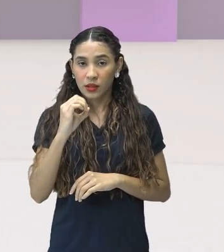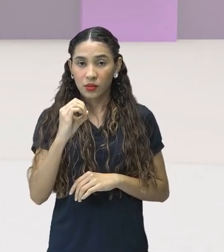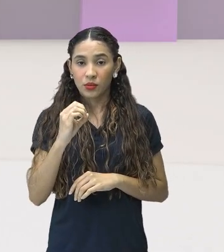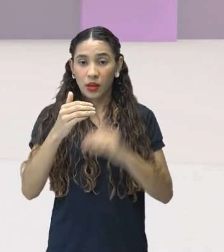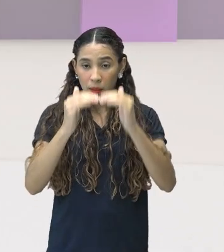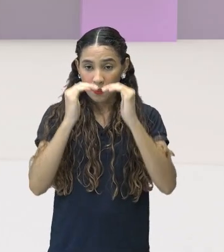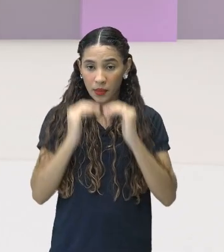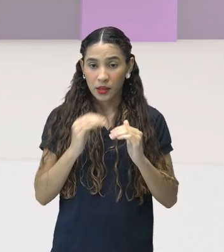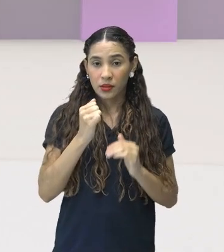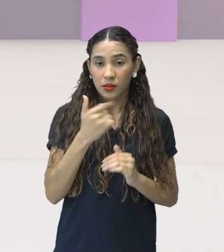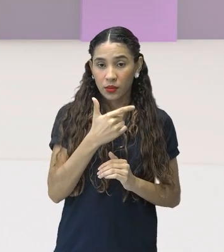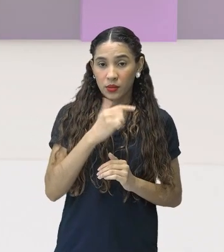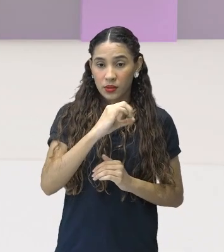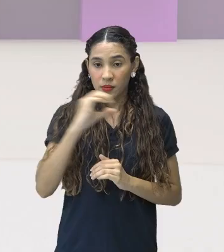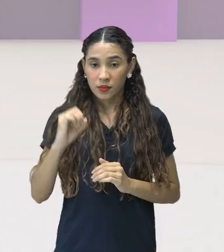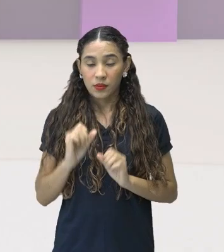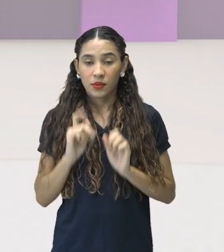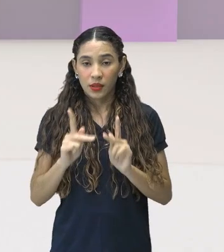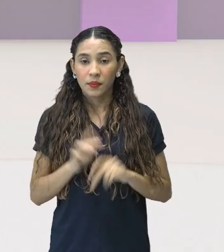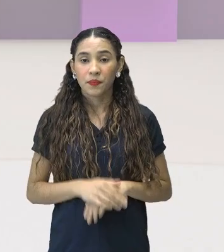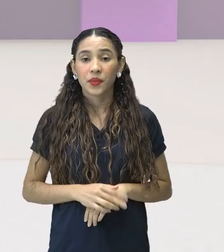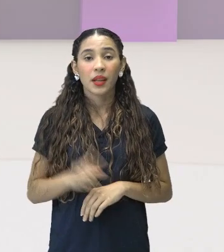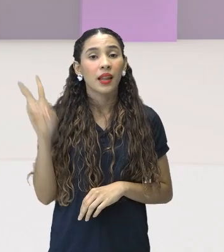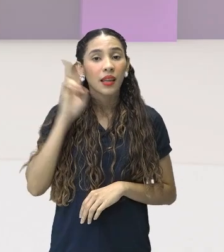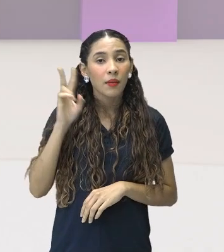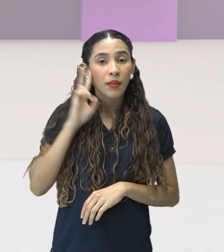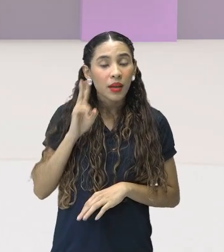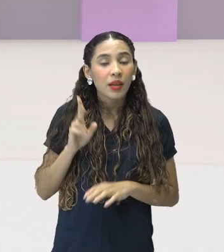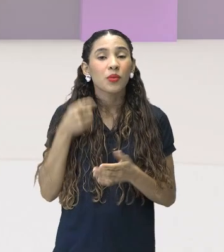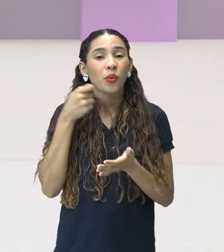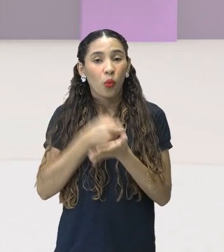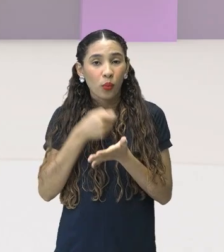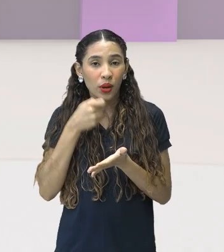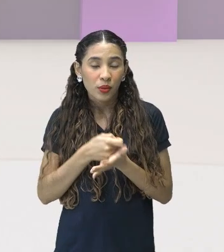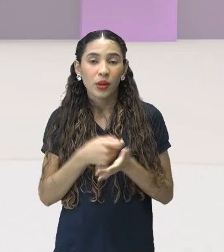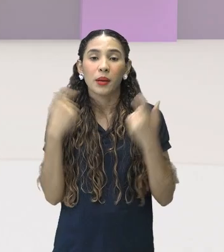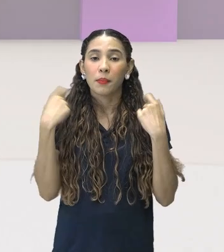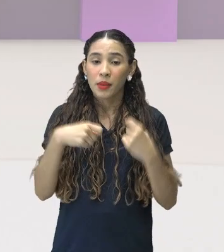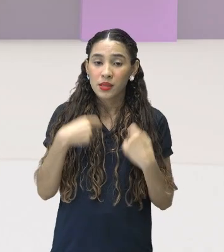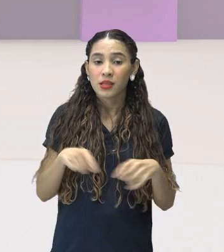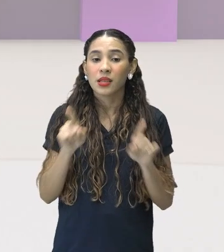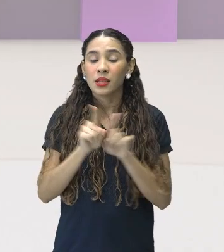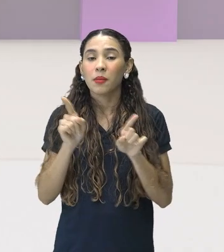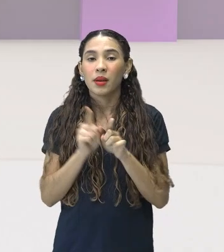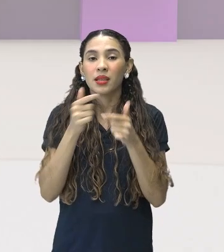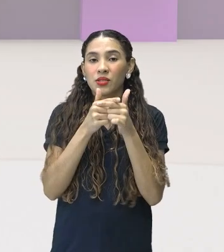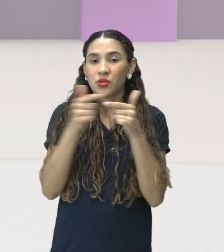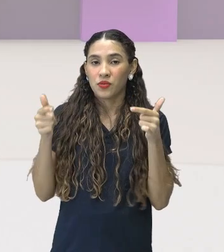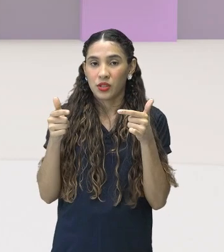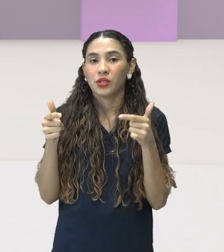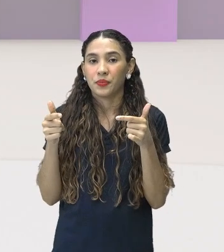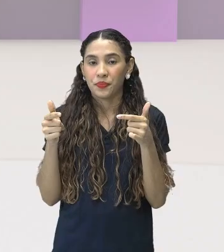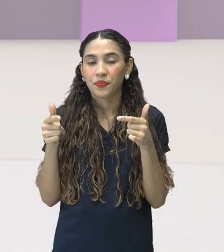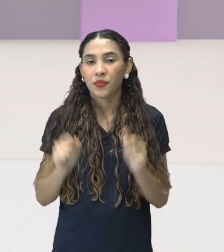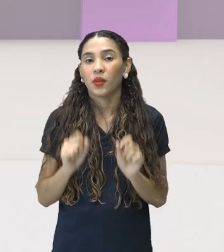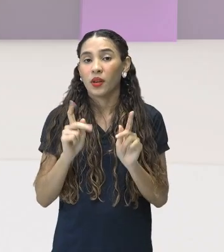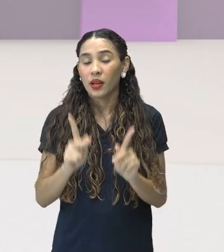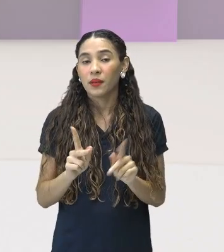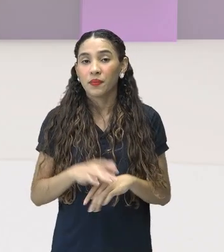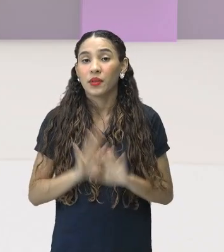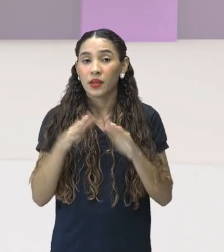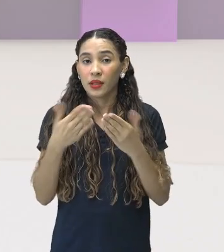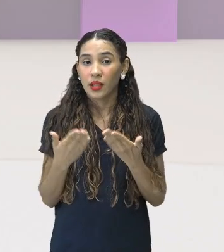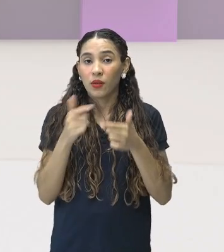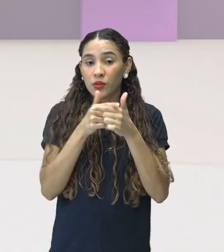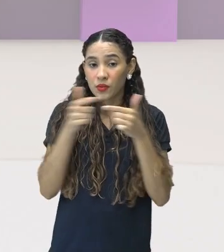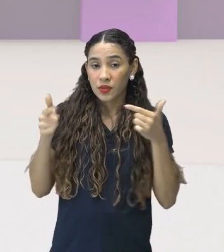12.000 embaixo, certo? Lembrando que a gente obrigatoriamente precisamos simplificar, tá bom? Então, fazendo a